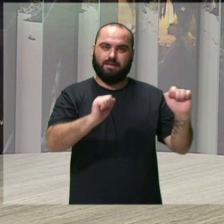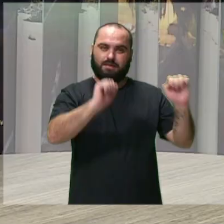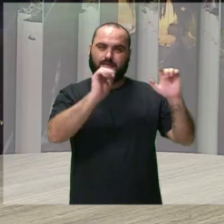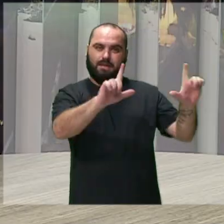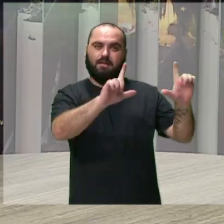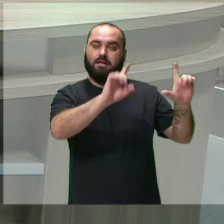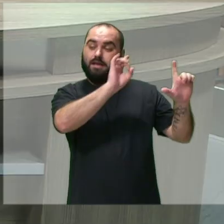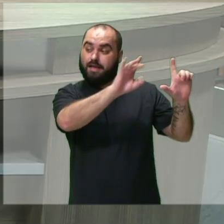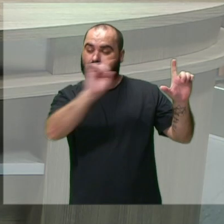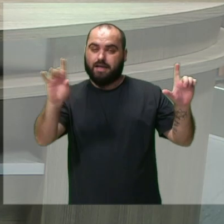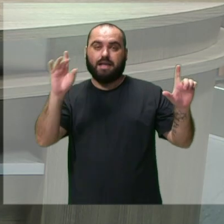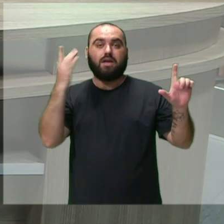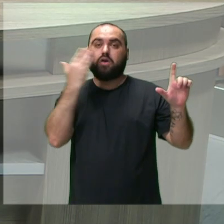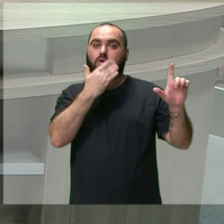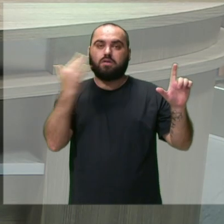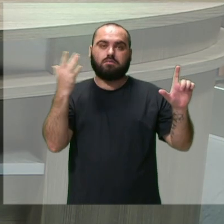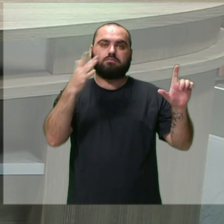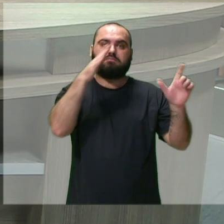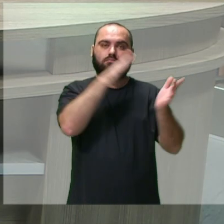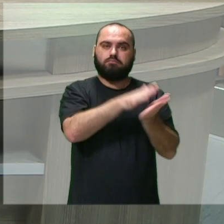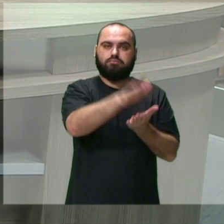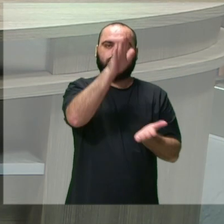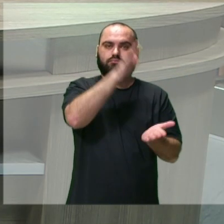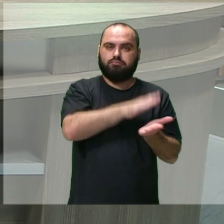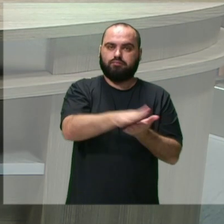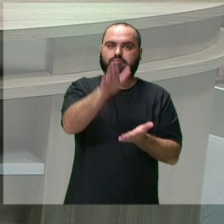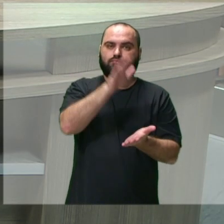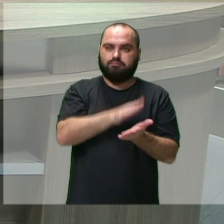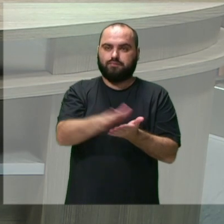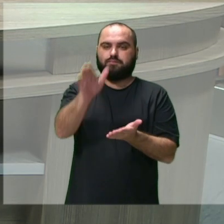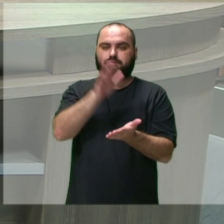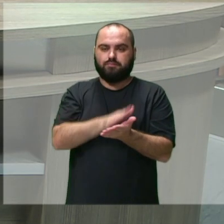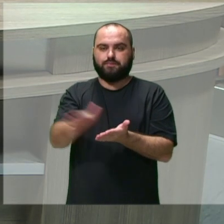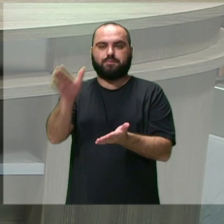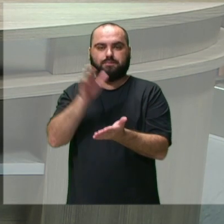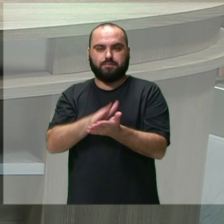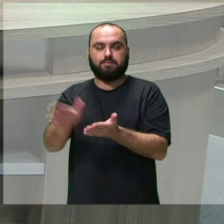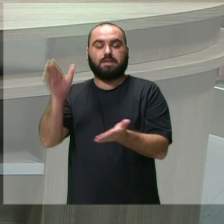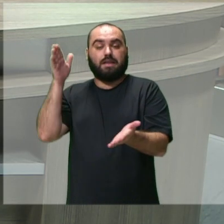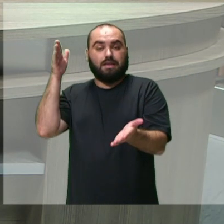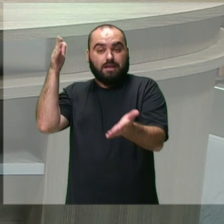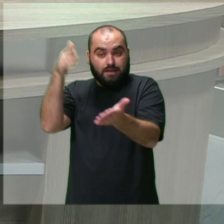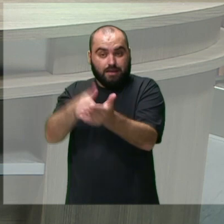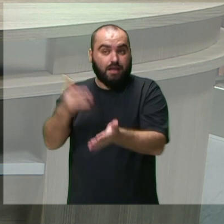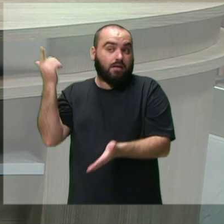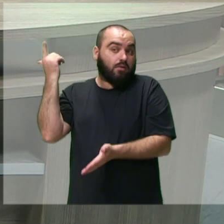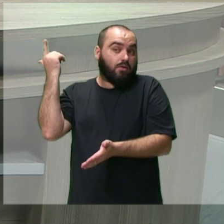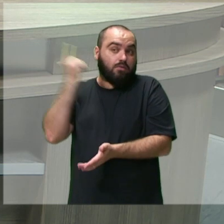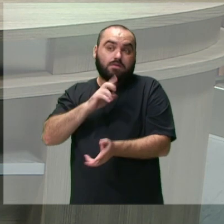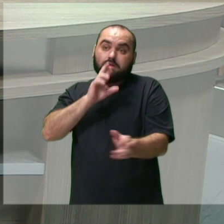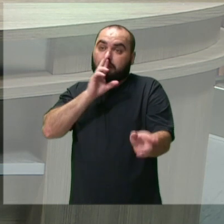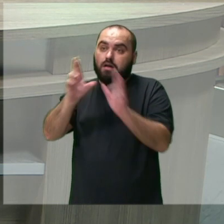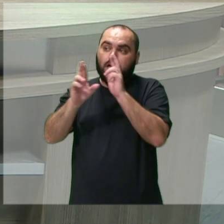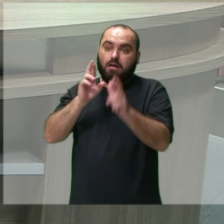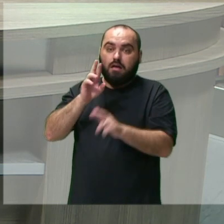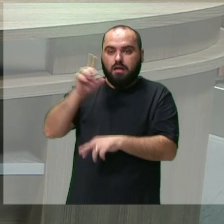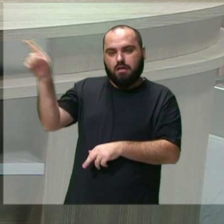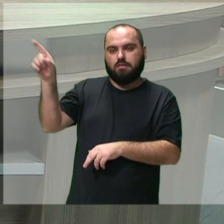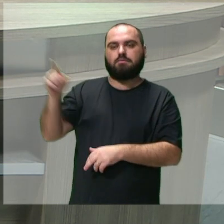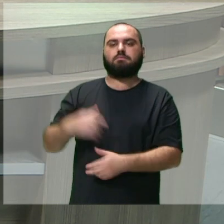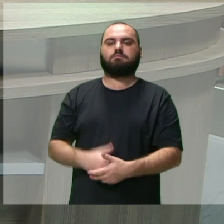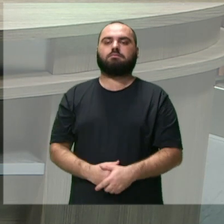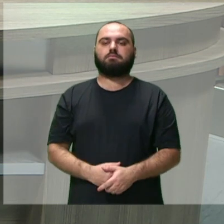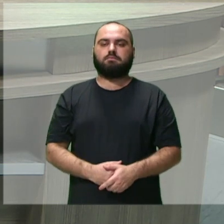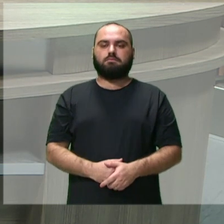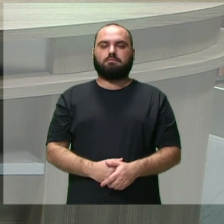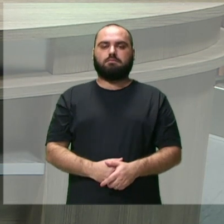e imprimir tela por tela, cor por cor, até chegar num resultado. Esse trabalho, se me